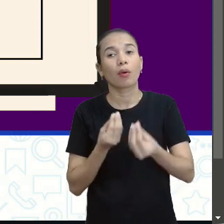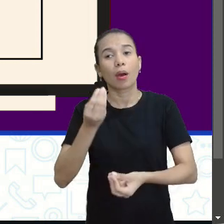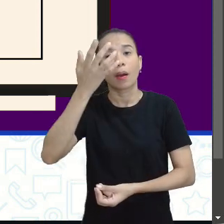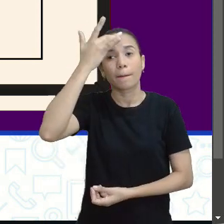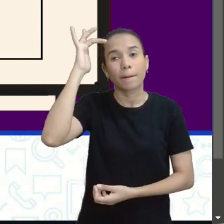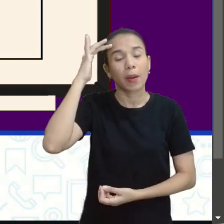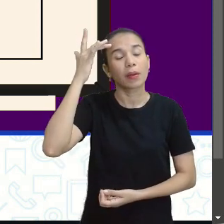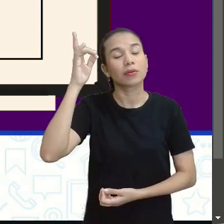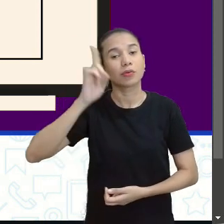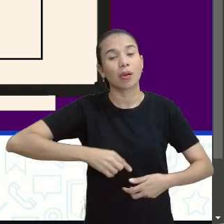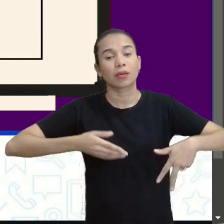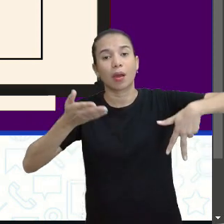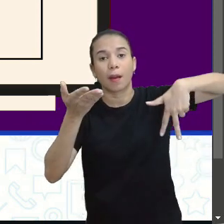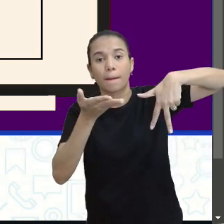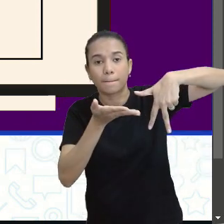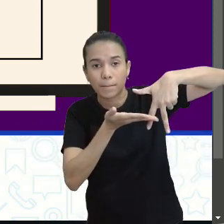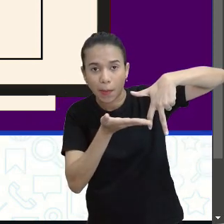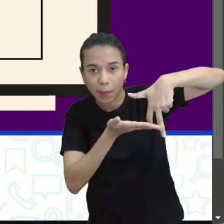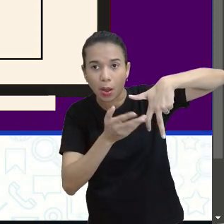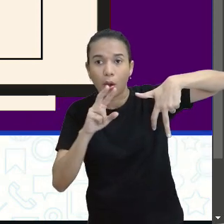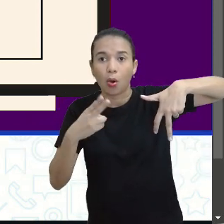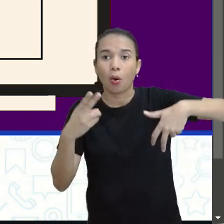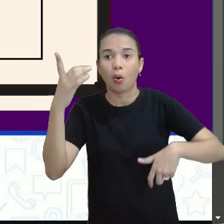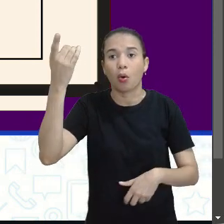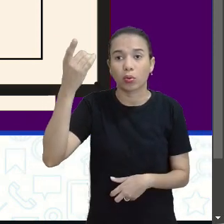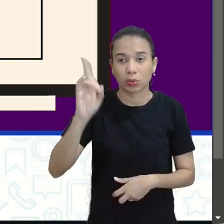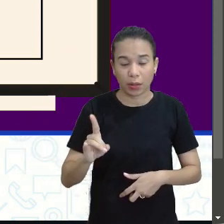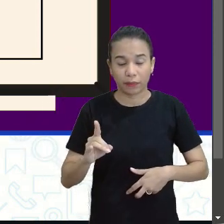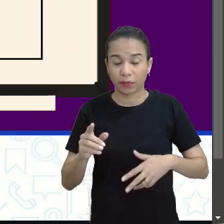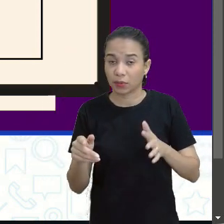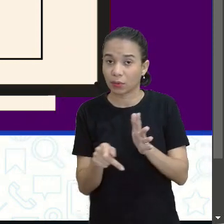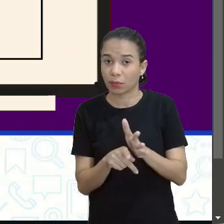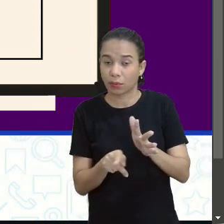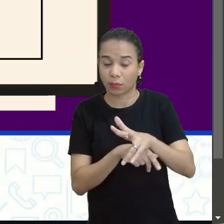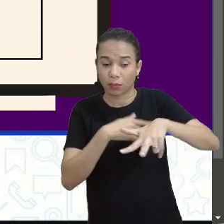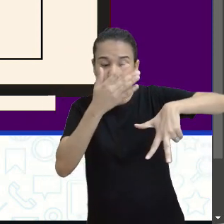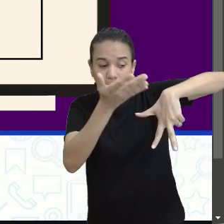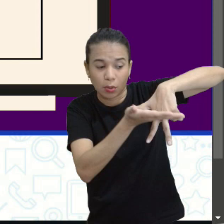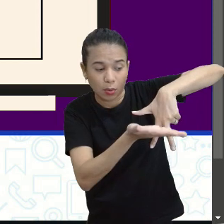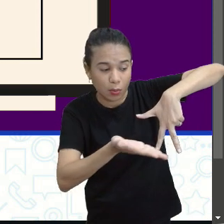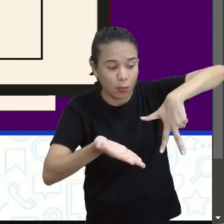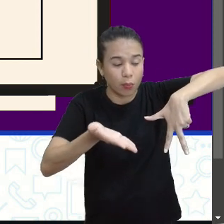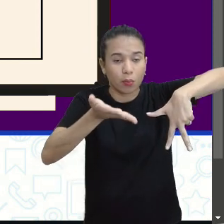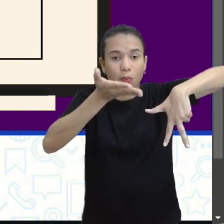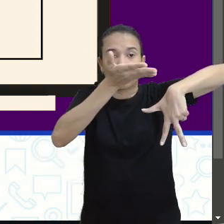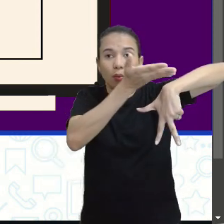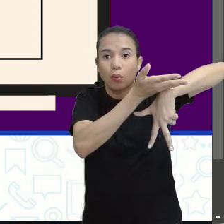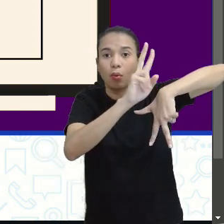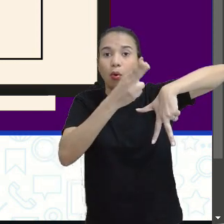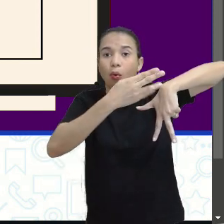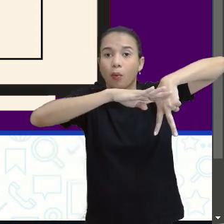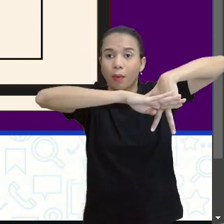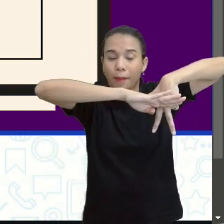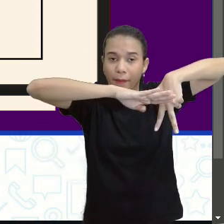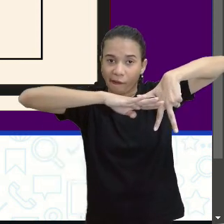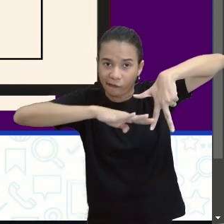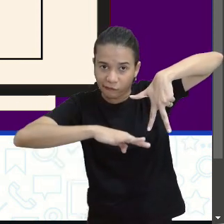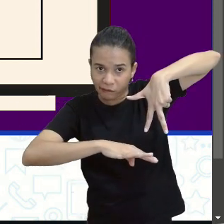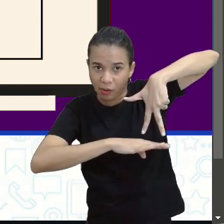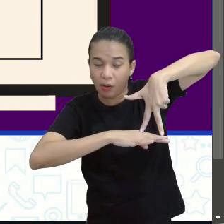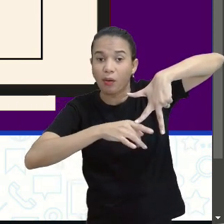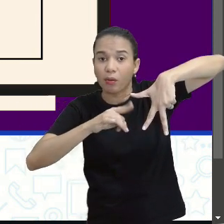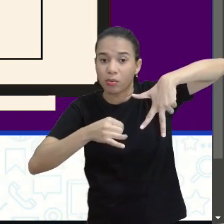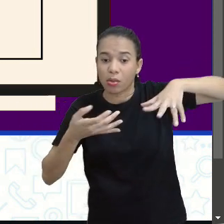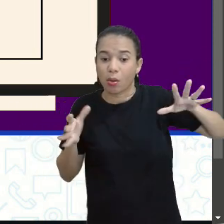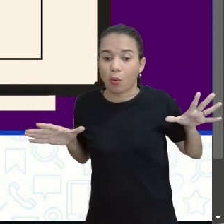pessoas que são amputadas ou com deficiências nos membros superiores ou inferiores. Percebam que aí já